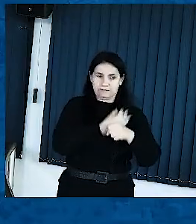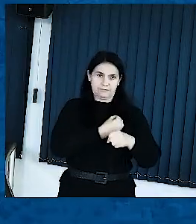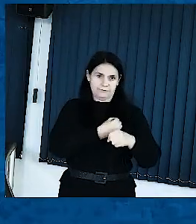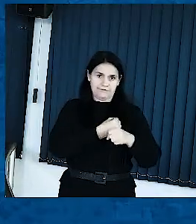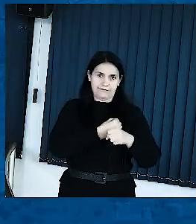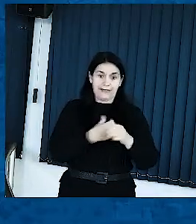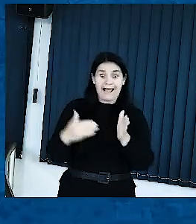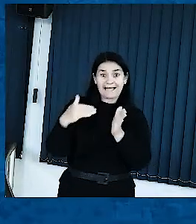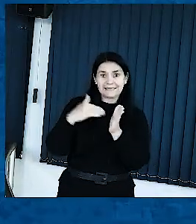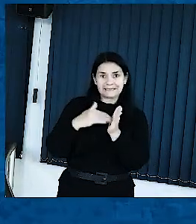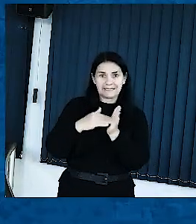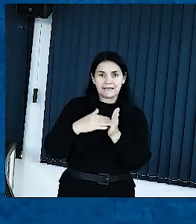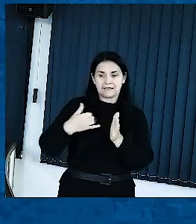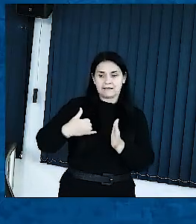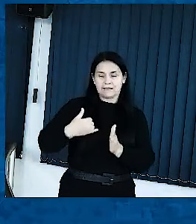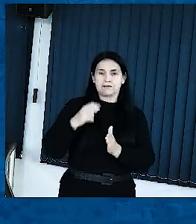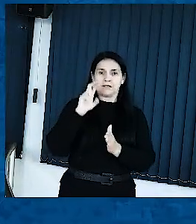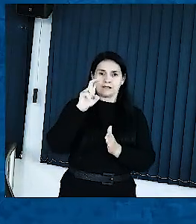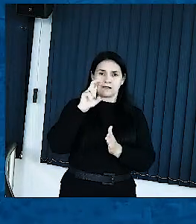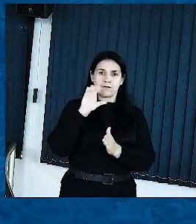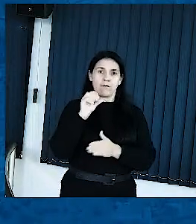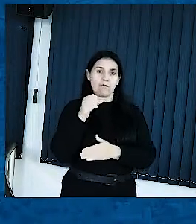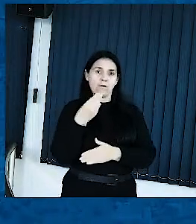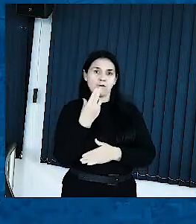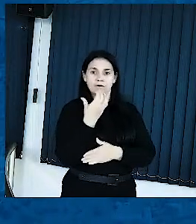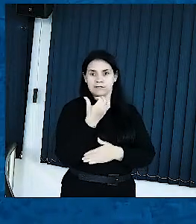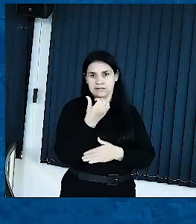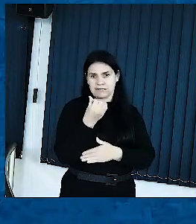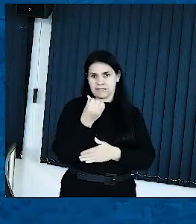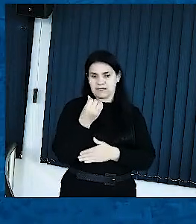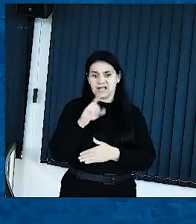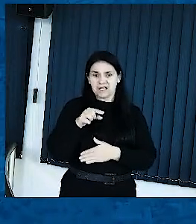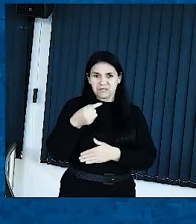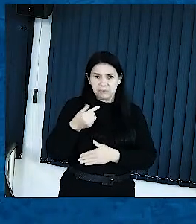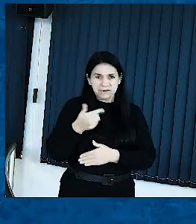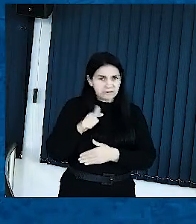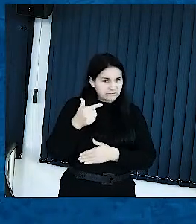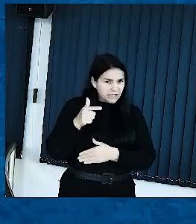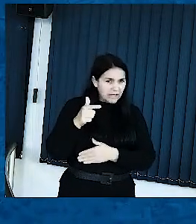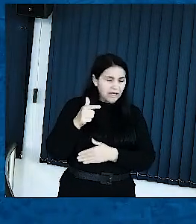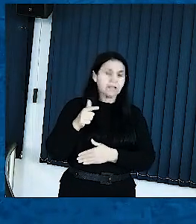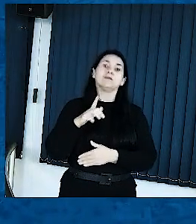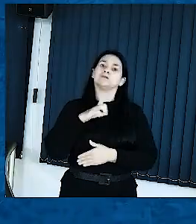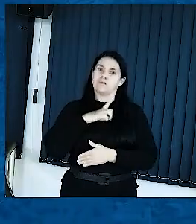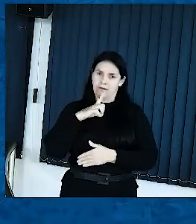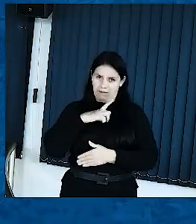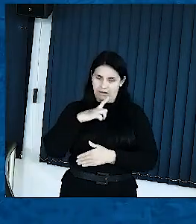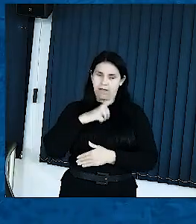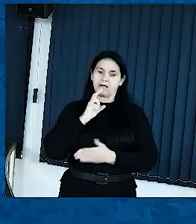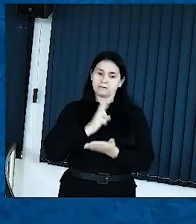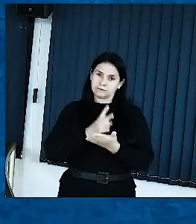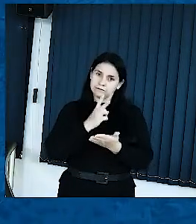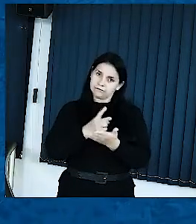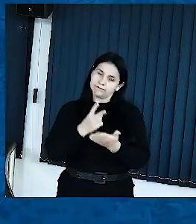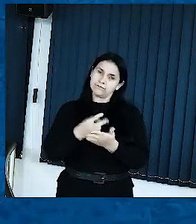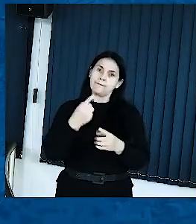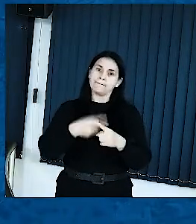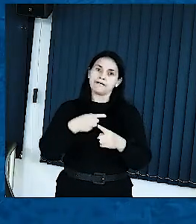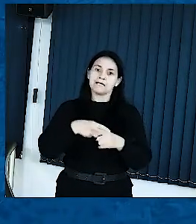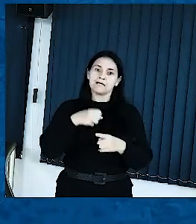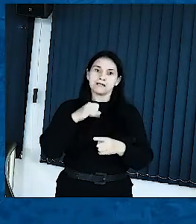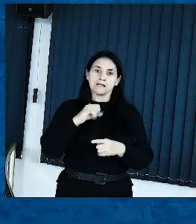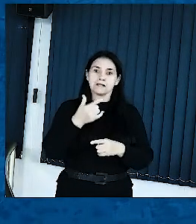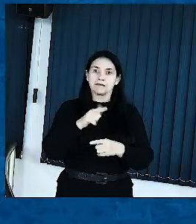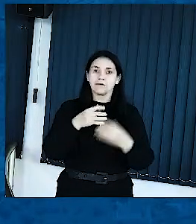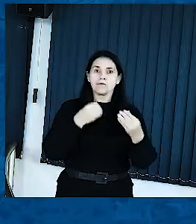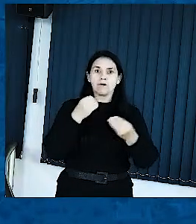até os 5, 6 anos de idade. Ah, mas e depois eu não tenho mais neuroplasticidade? Eu tenho. Porque senão, como que eu ia